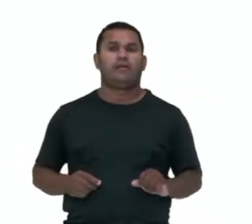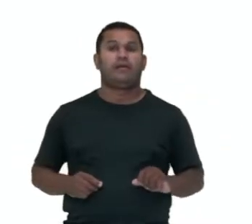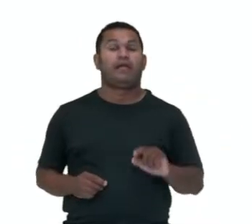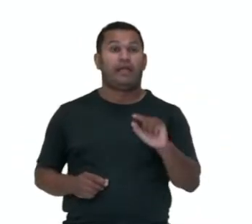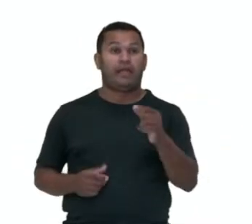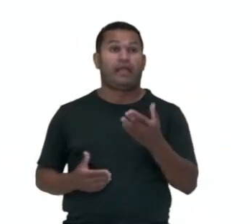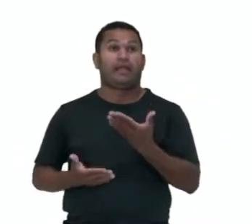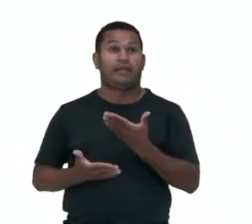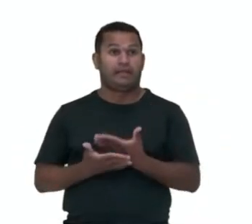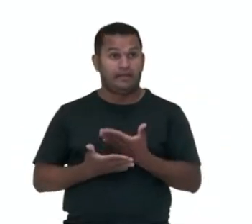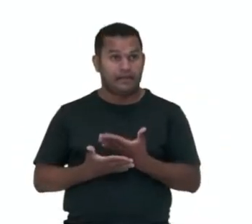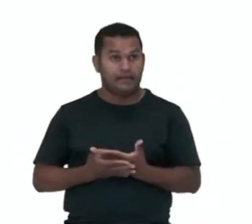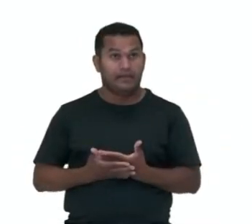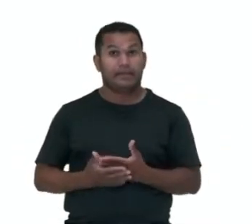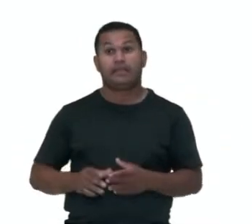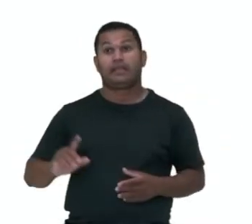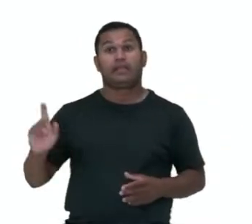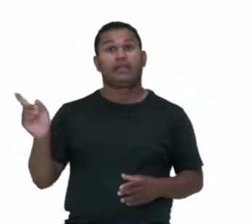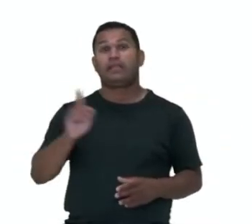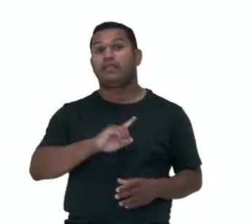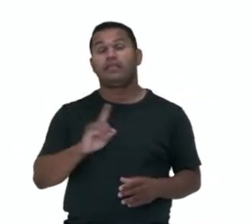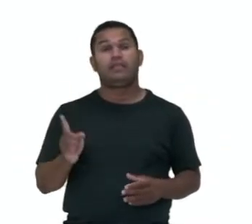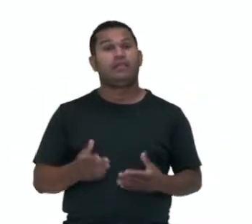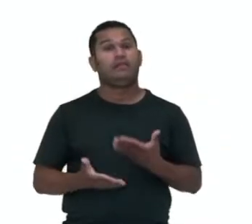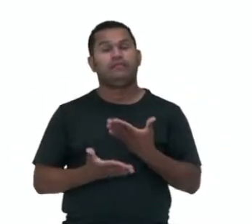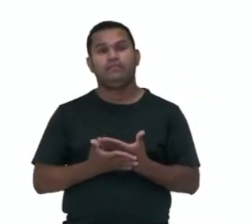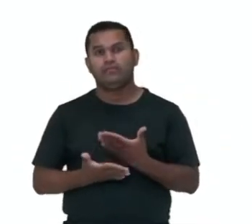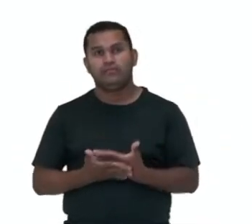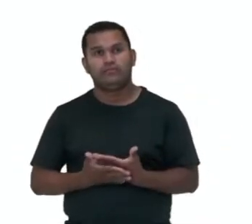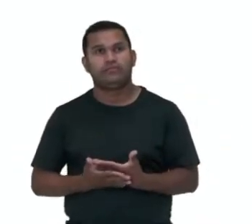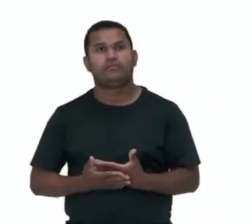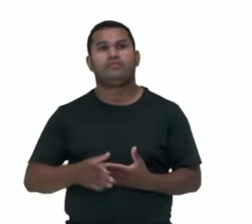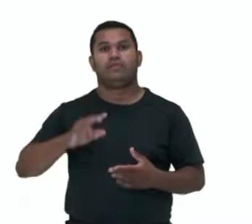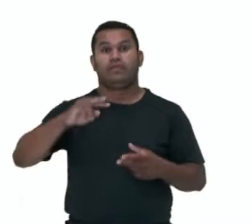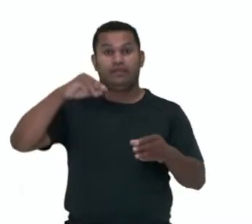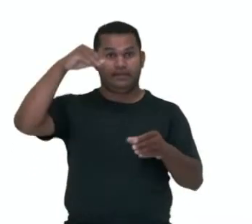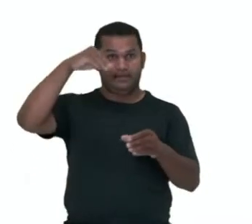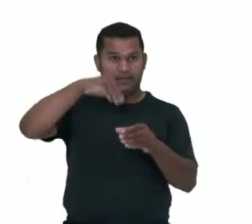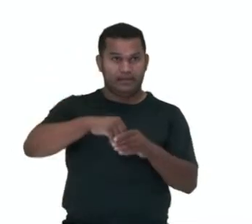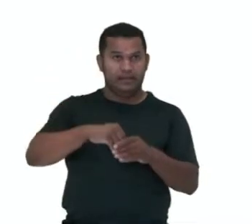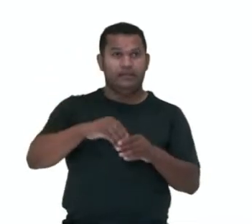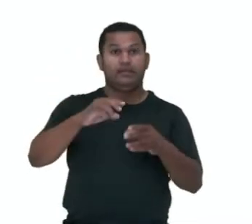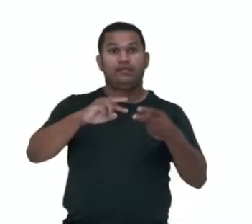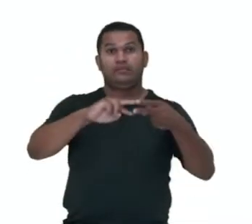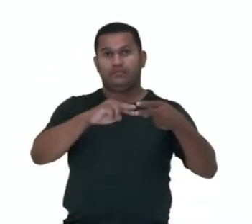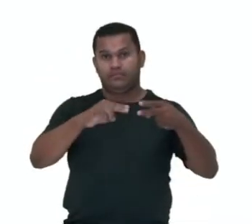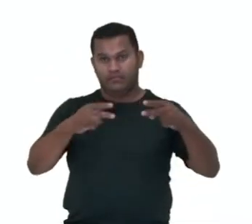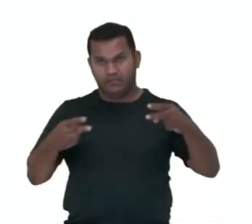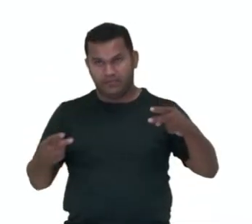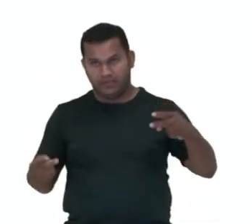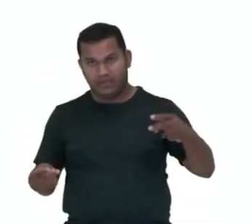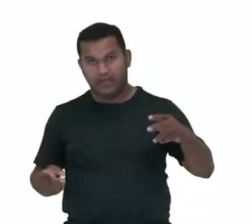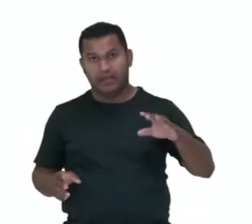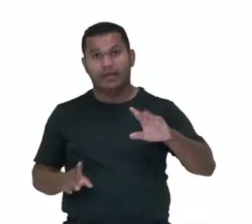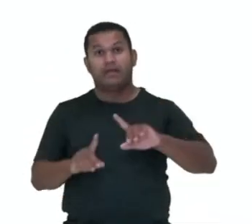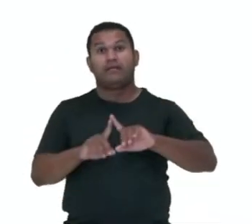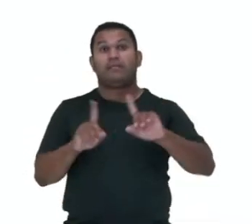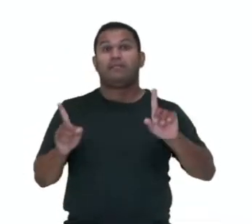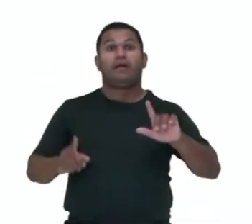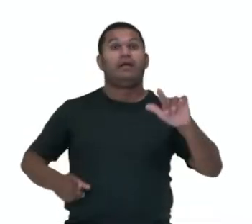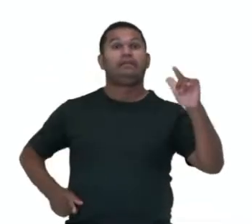sequências do mesmo, tá? Uma mudança na sequência de DNA se caracteriza como uma modificação, como uma